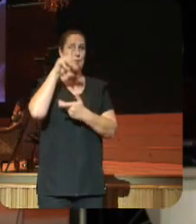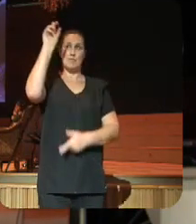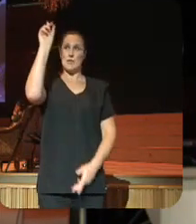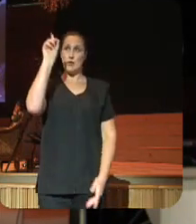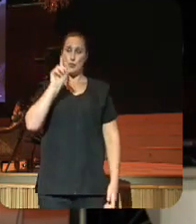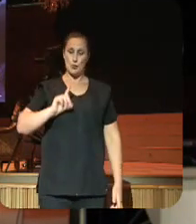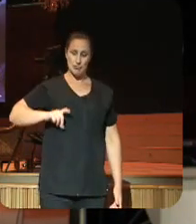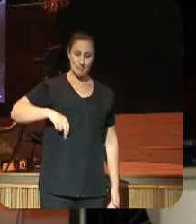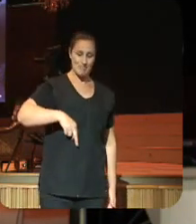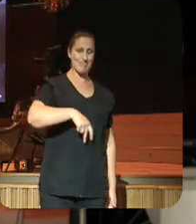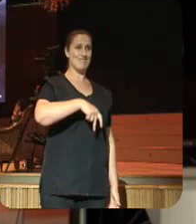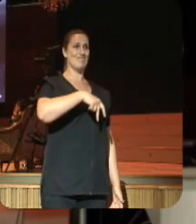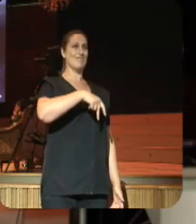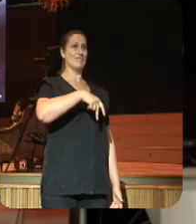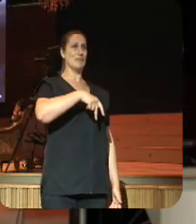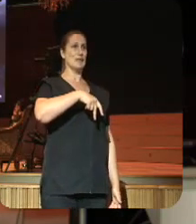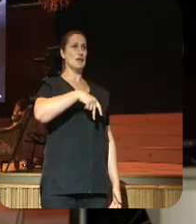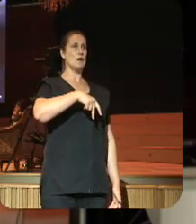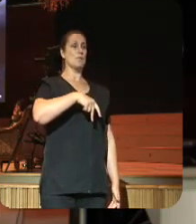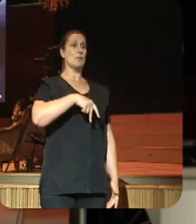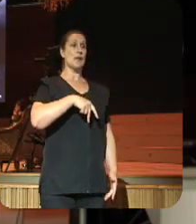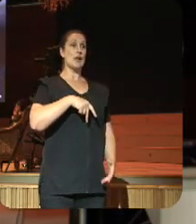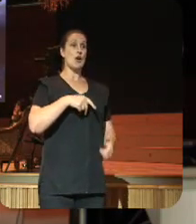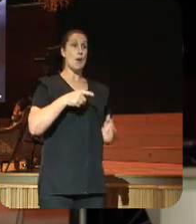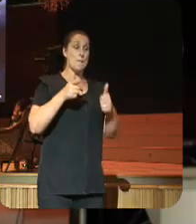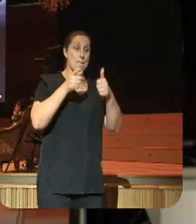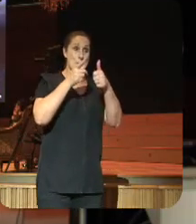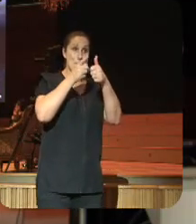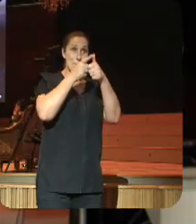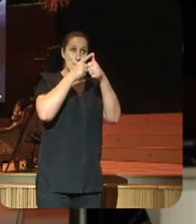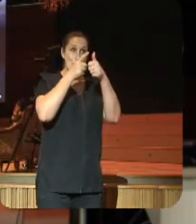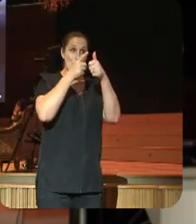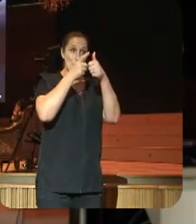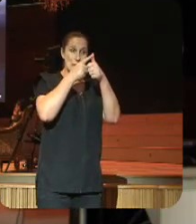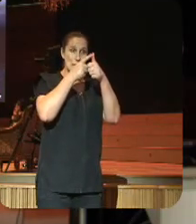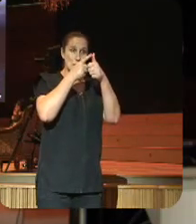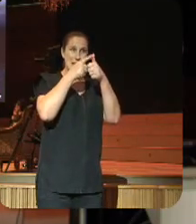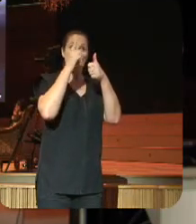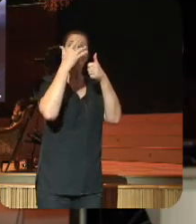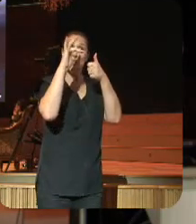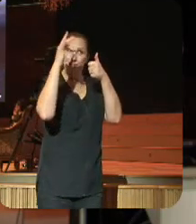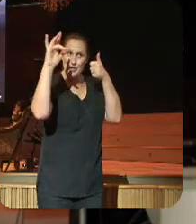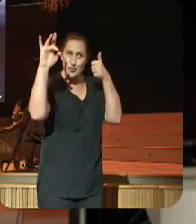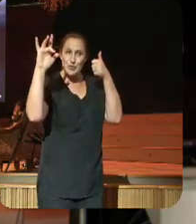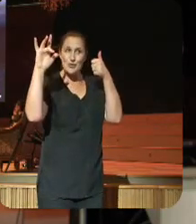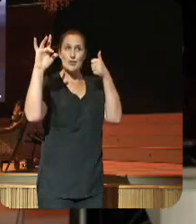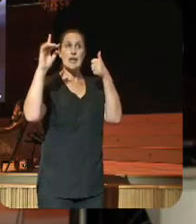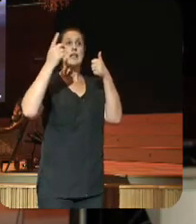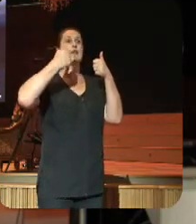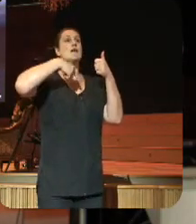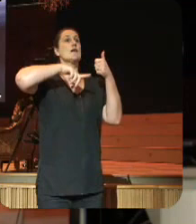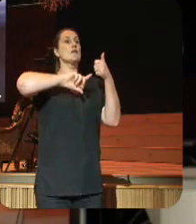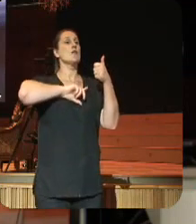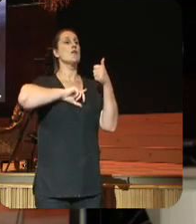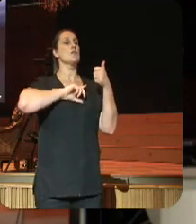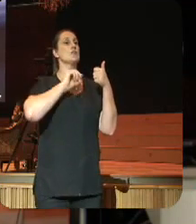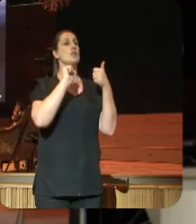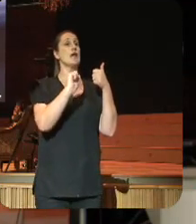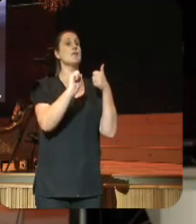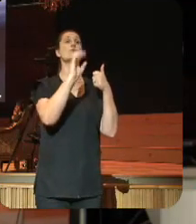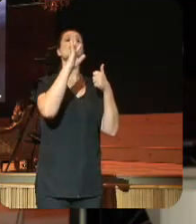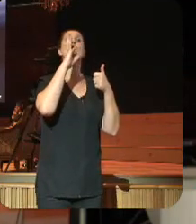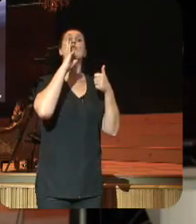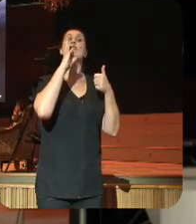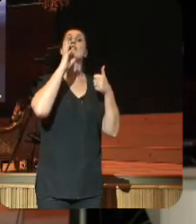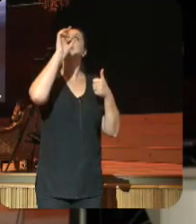do Natal? O primeiro tesouro era que nós pudéssemos conhecê-lo como